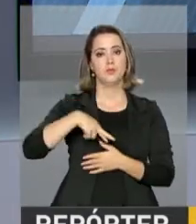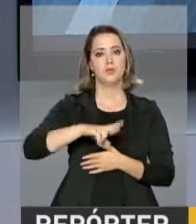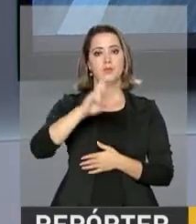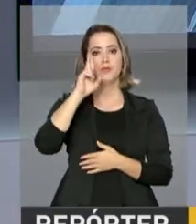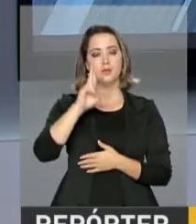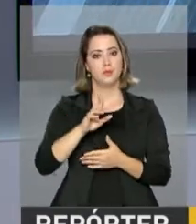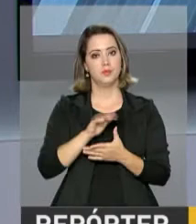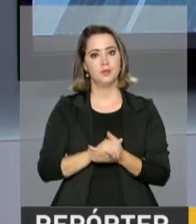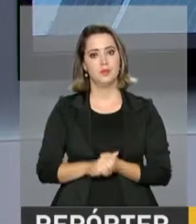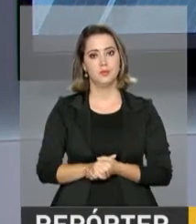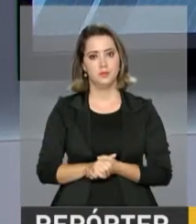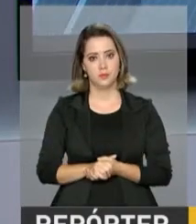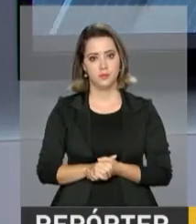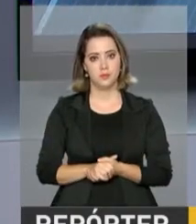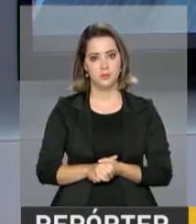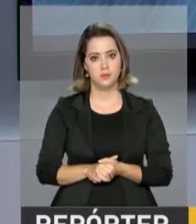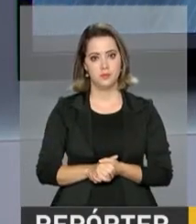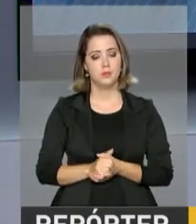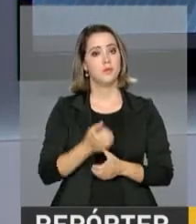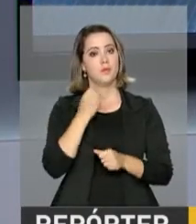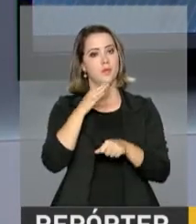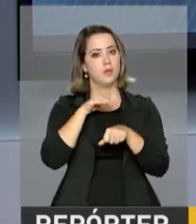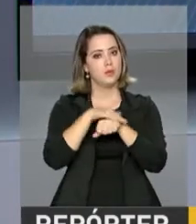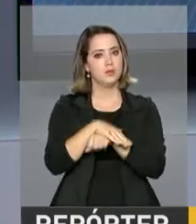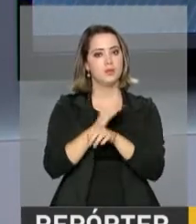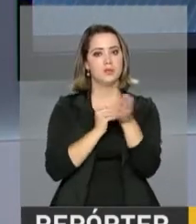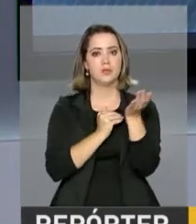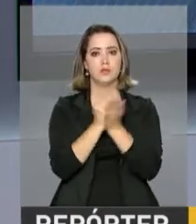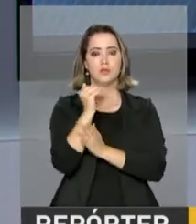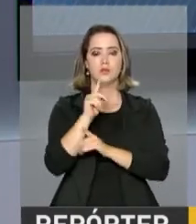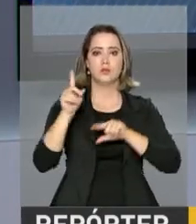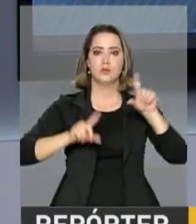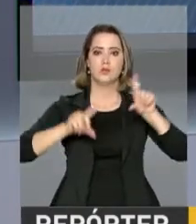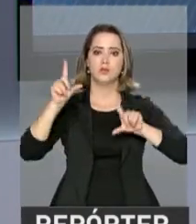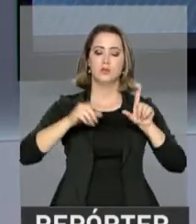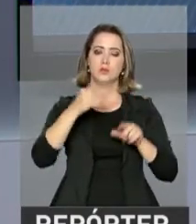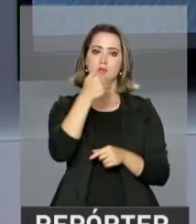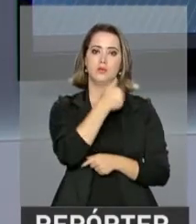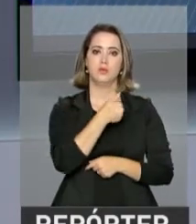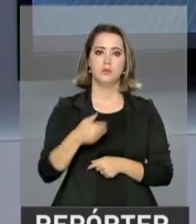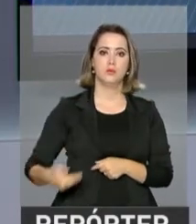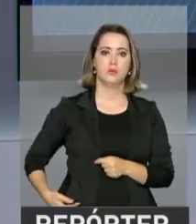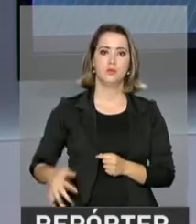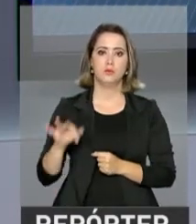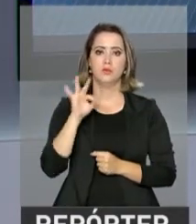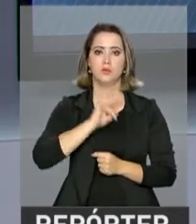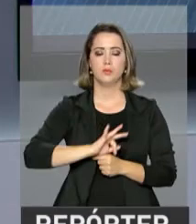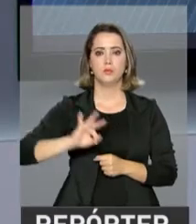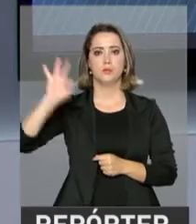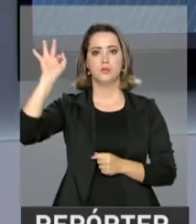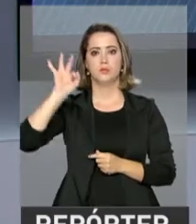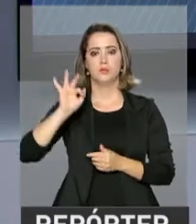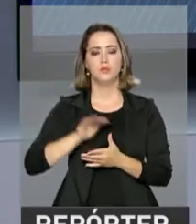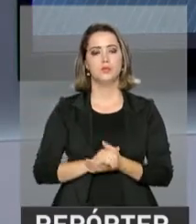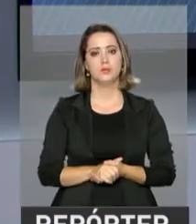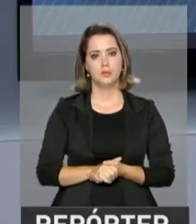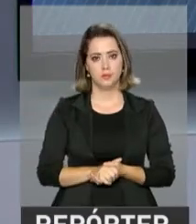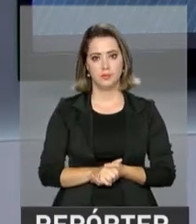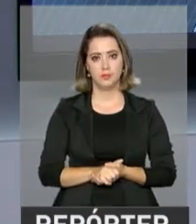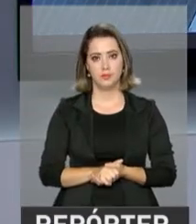na primeira edição do repórter nbr uma ótima noite pra você continue com a gente aqui na nbr a tv do governo